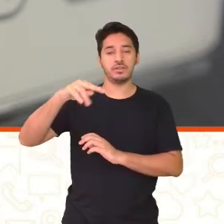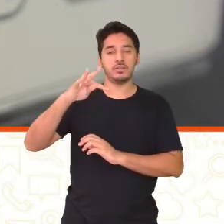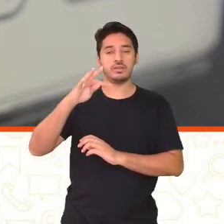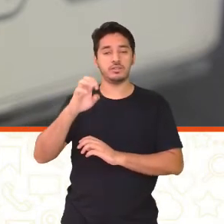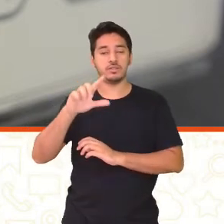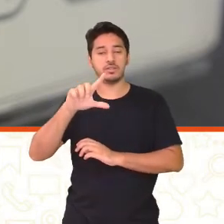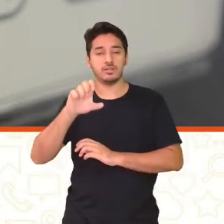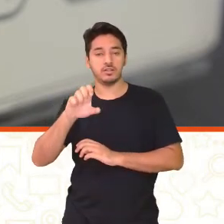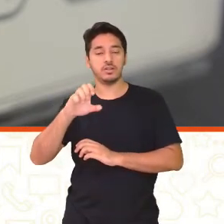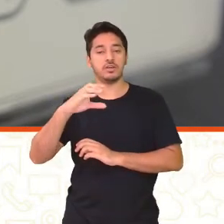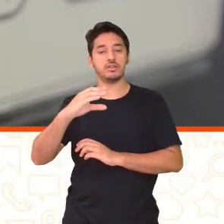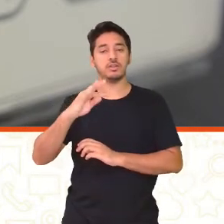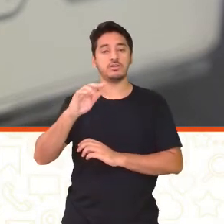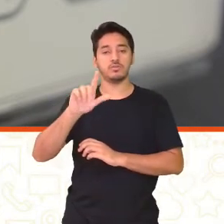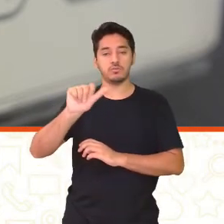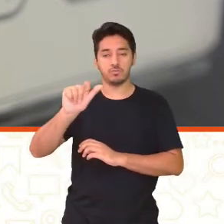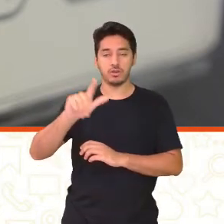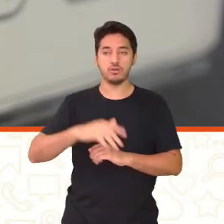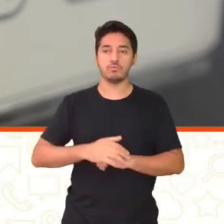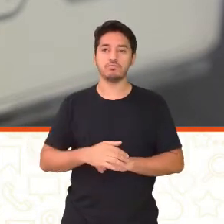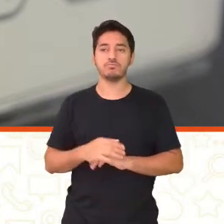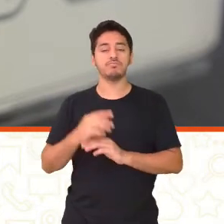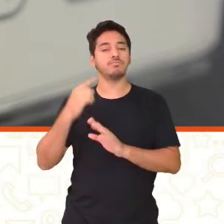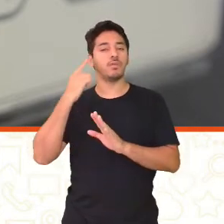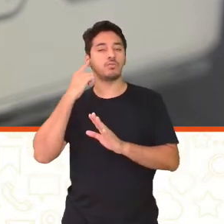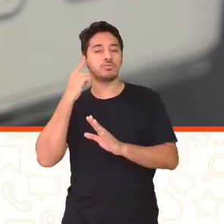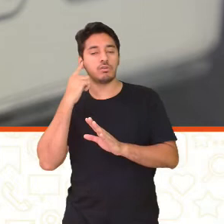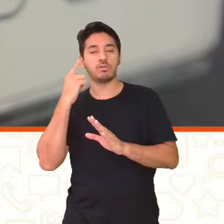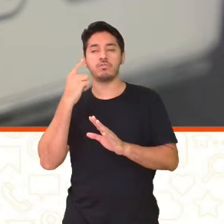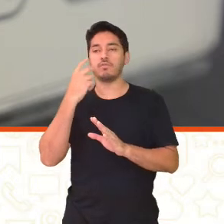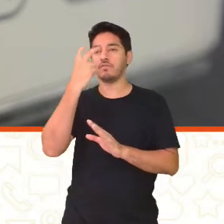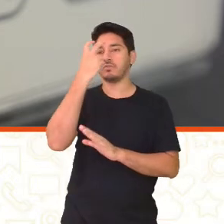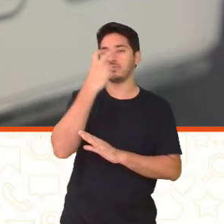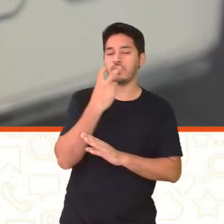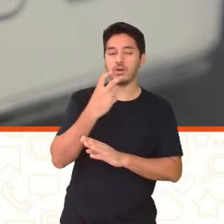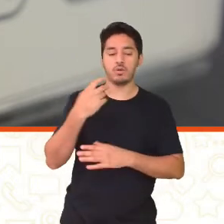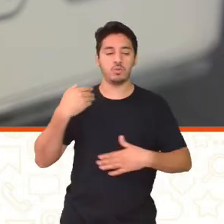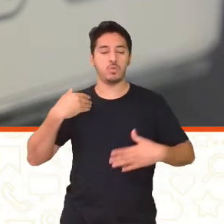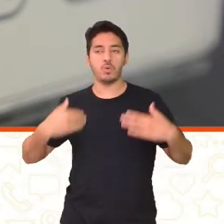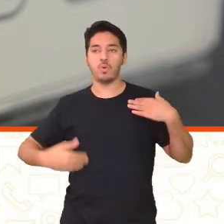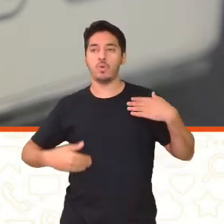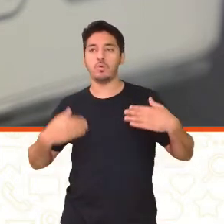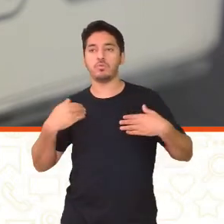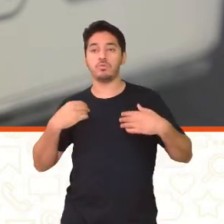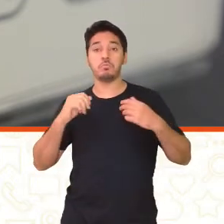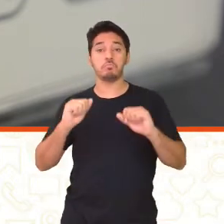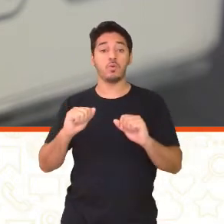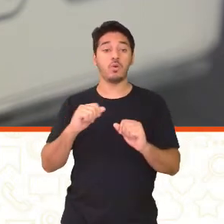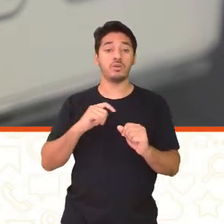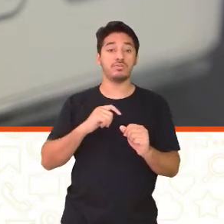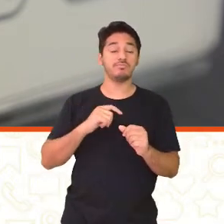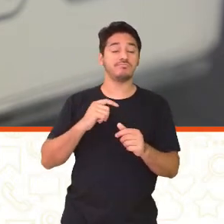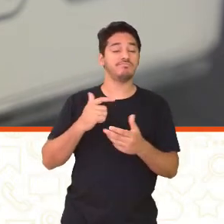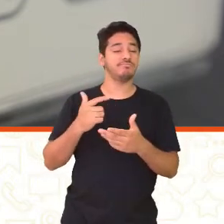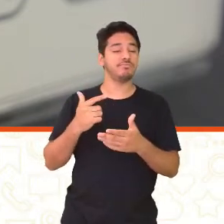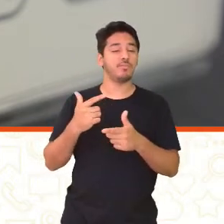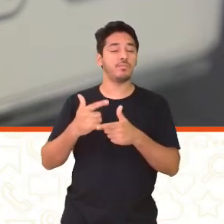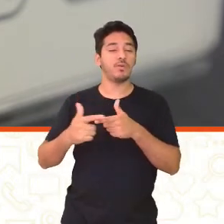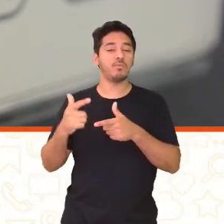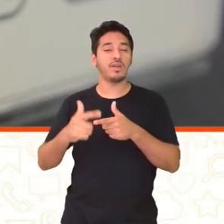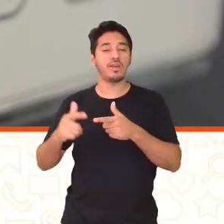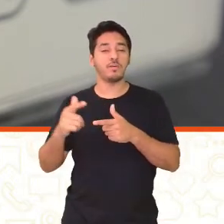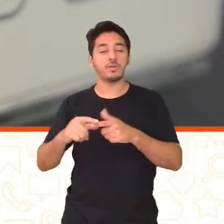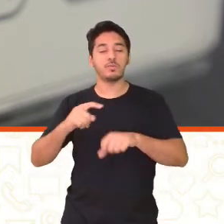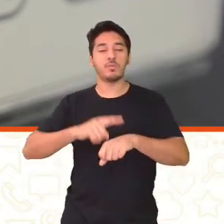visual, auditiva, física, com comprometimento que acarreta um atraso no desenvolvimento global e